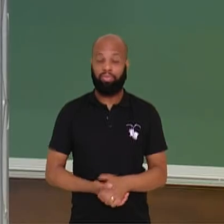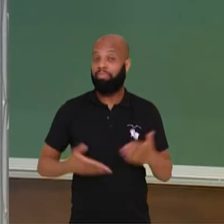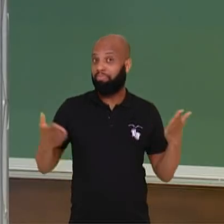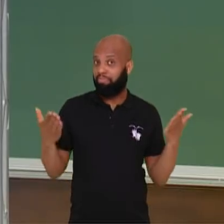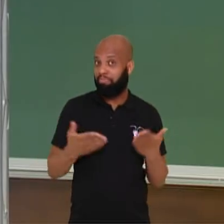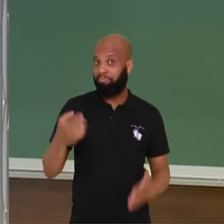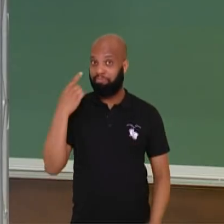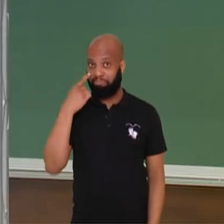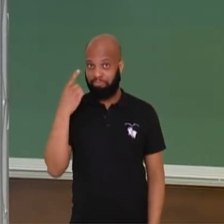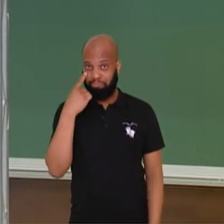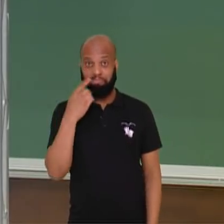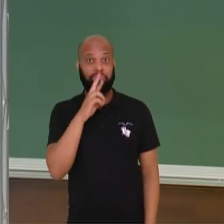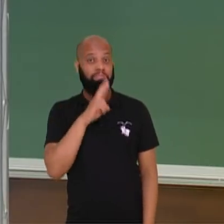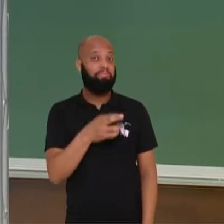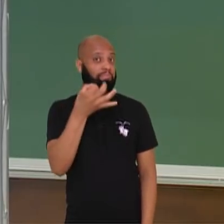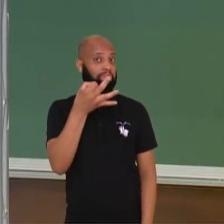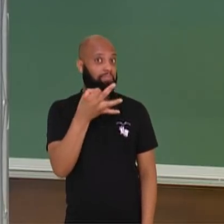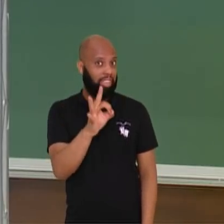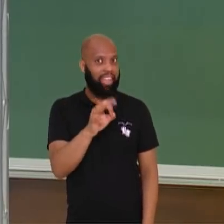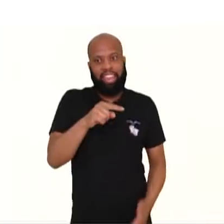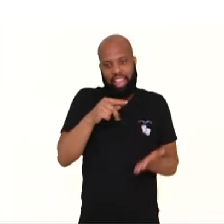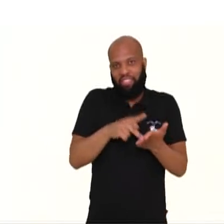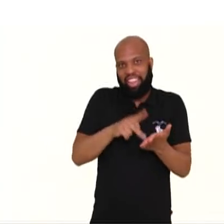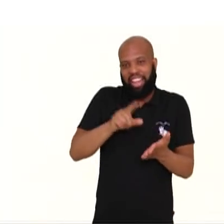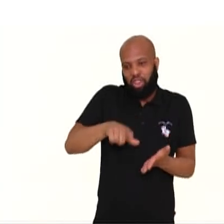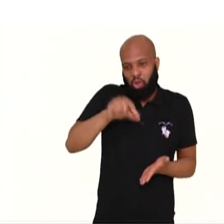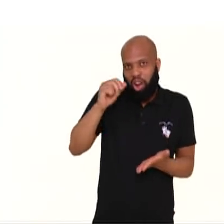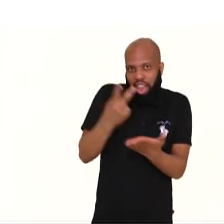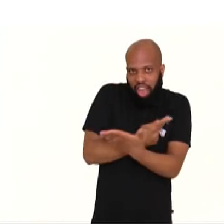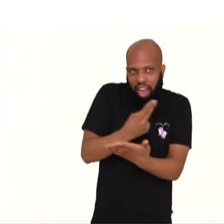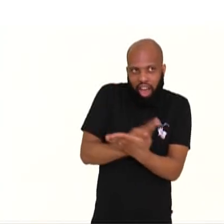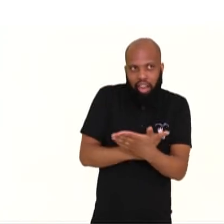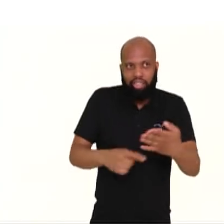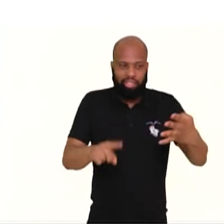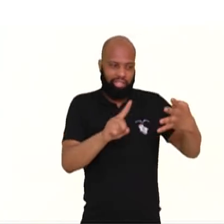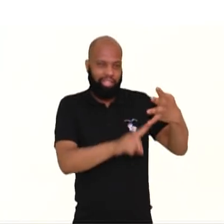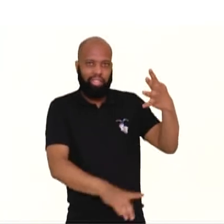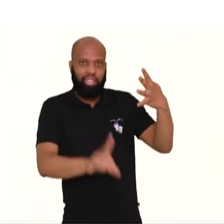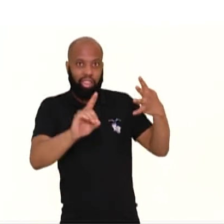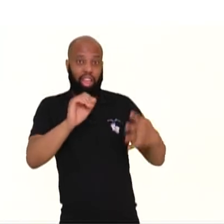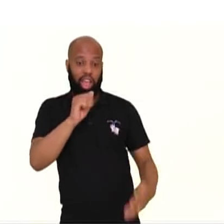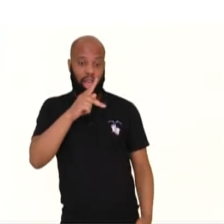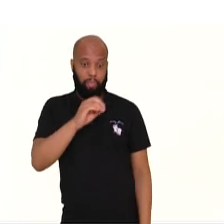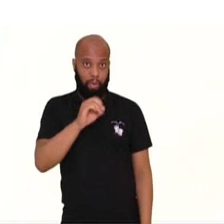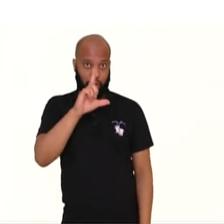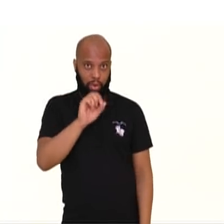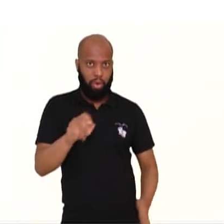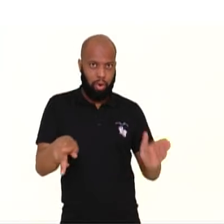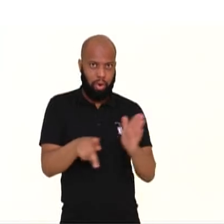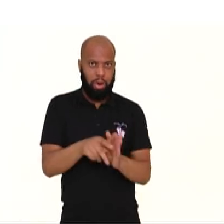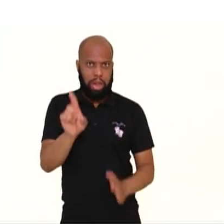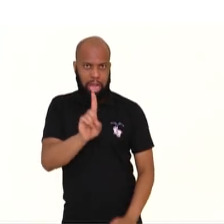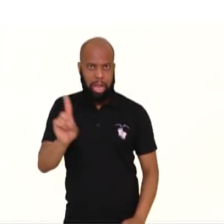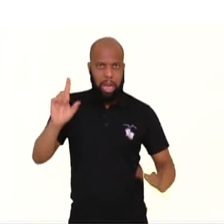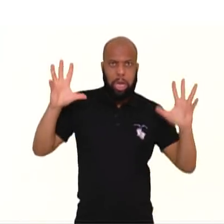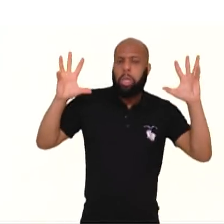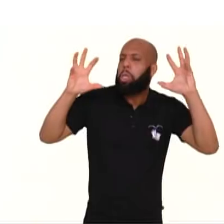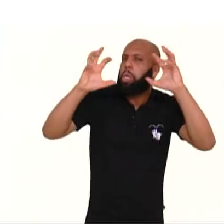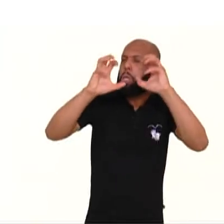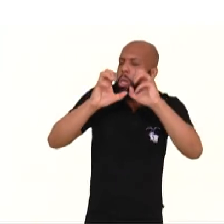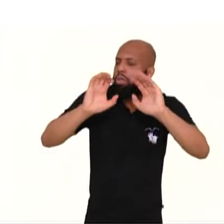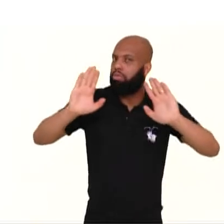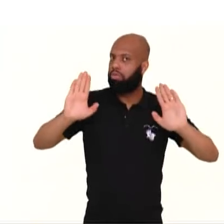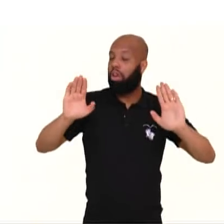vamos à correção. A resposta correta é a letra D. Apolo, deus do mundo inferior e da escuridão. Veja,